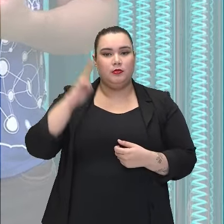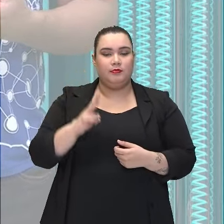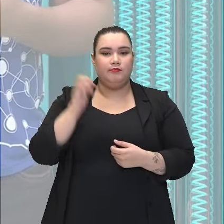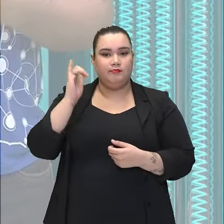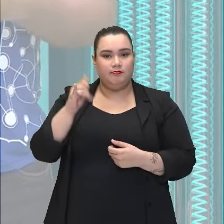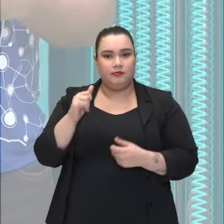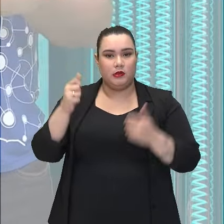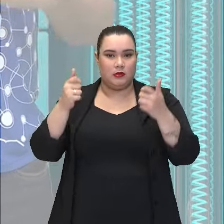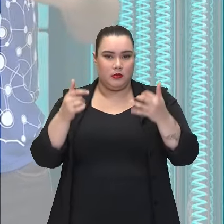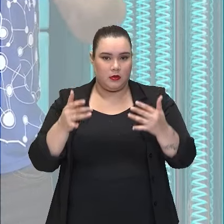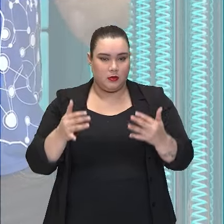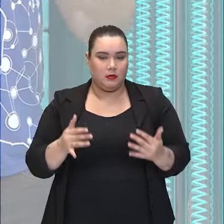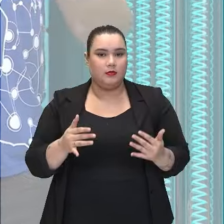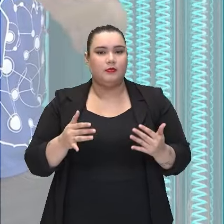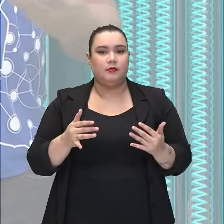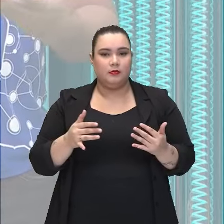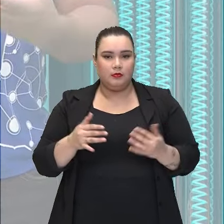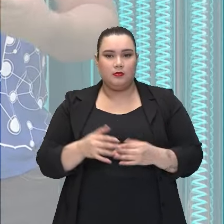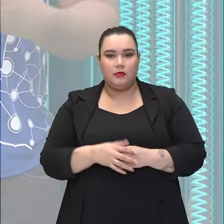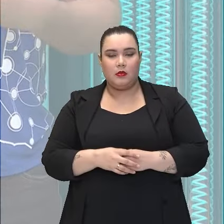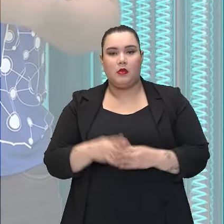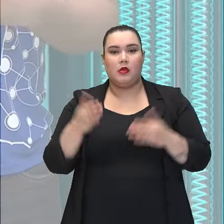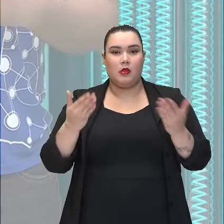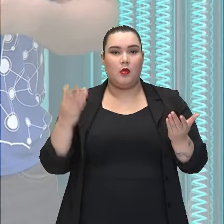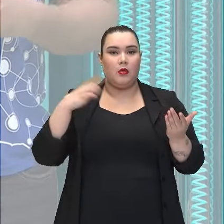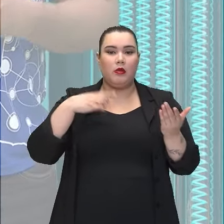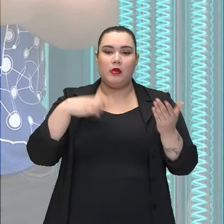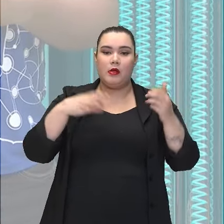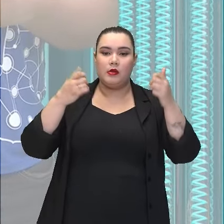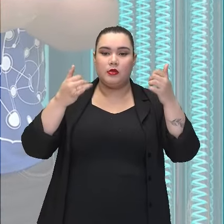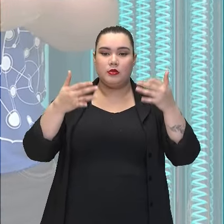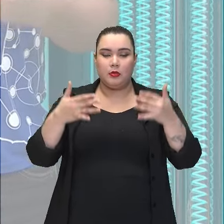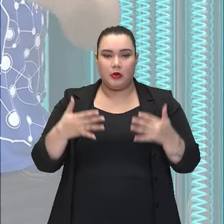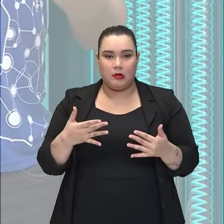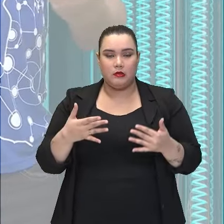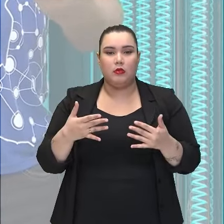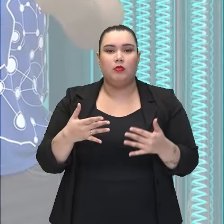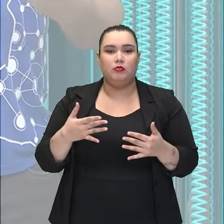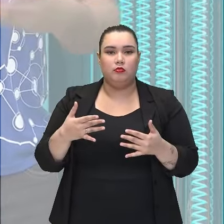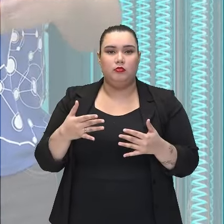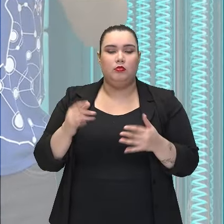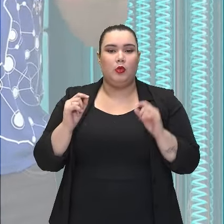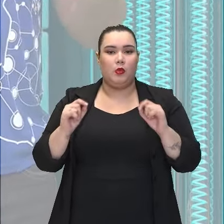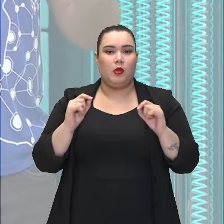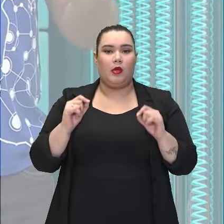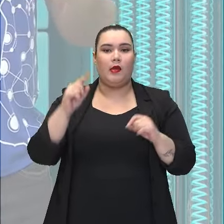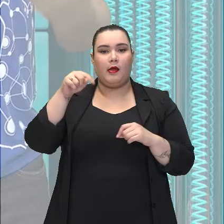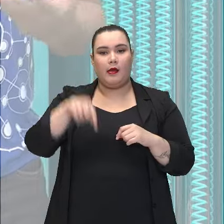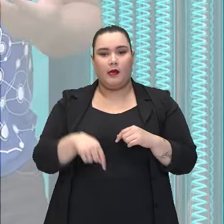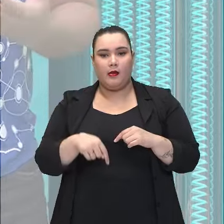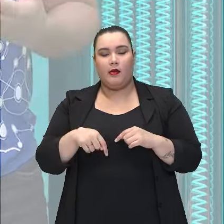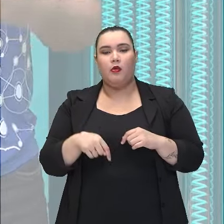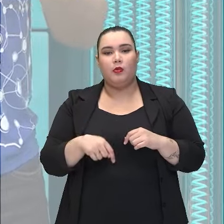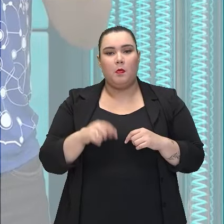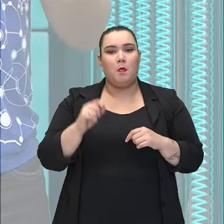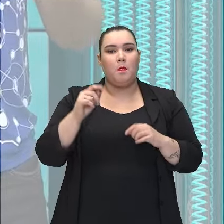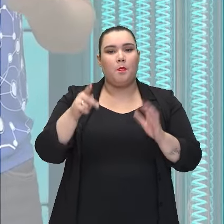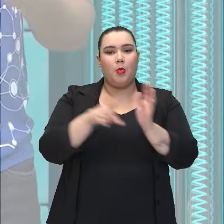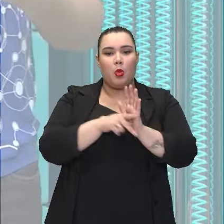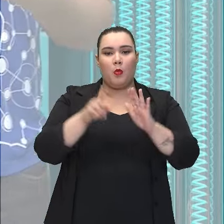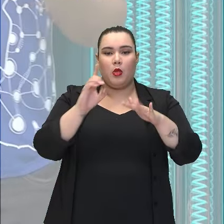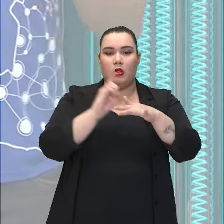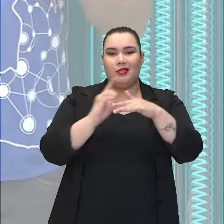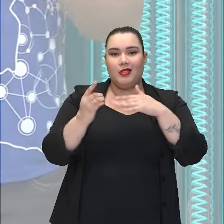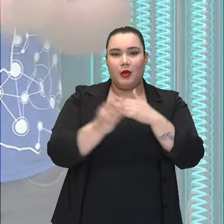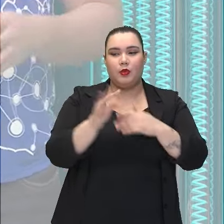essa explicação. E se faz essa explicação através exatamente da intervenção de um ser sobrenatural, do